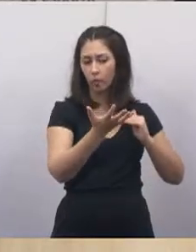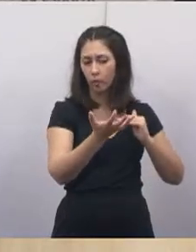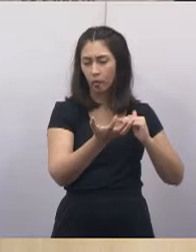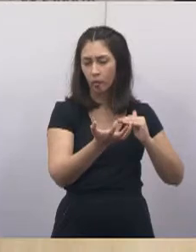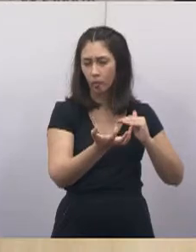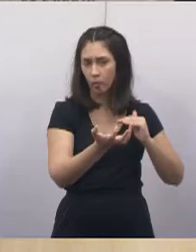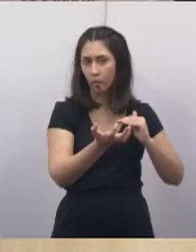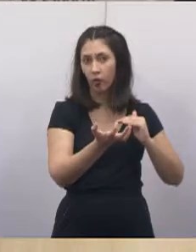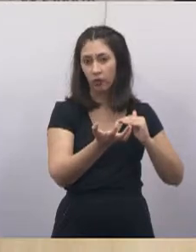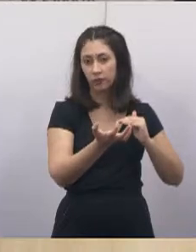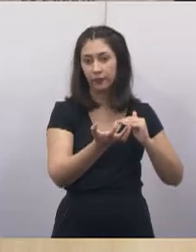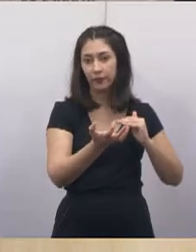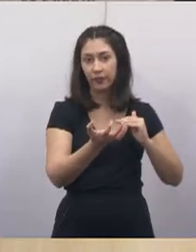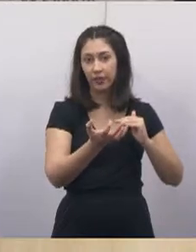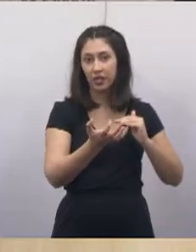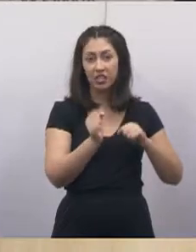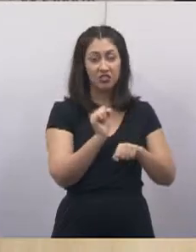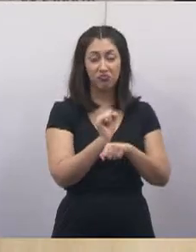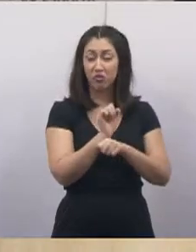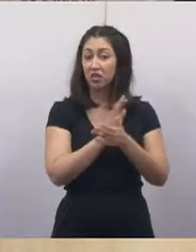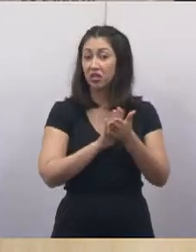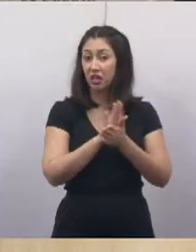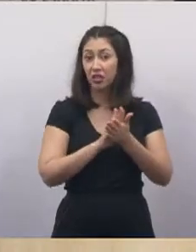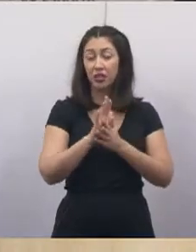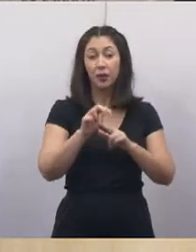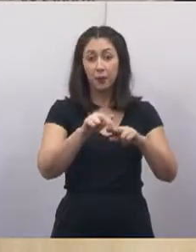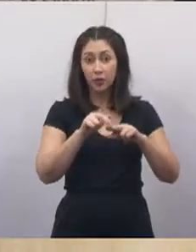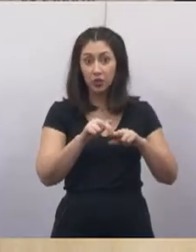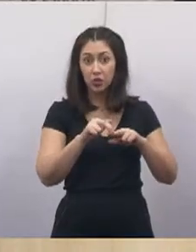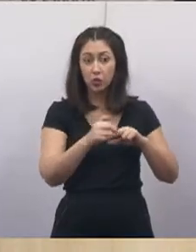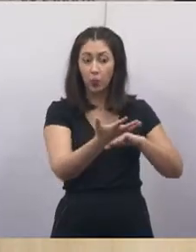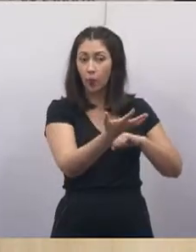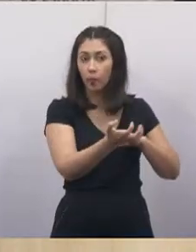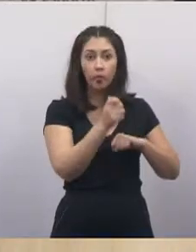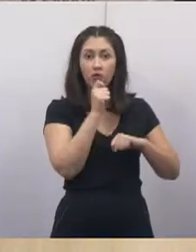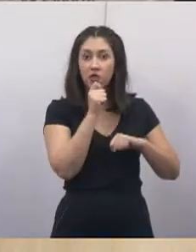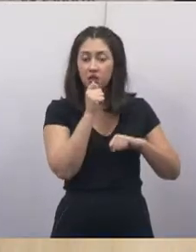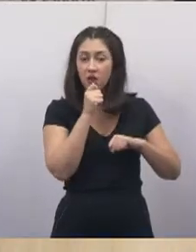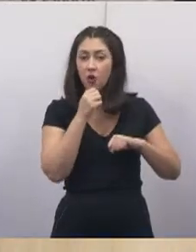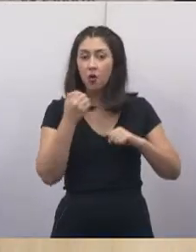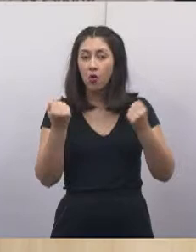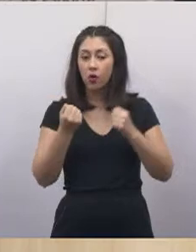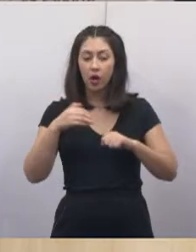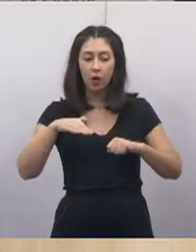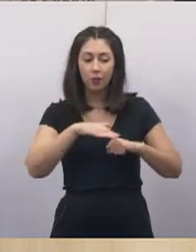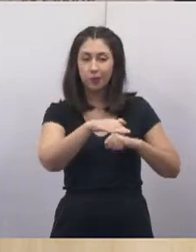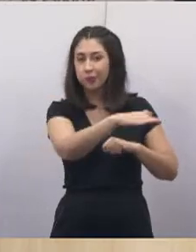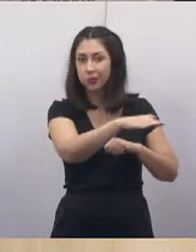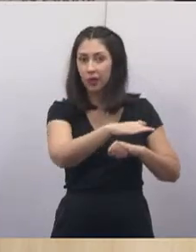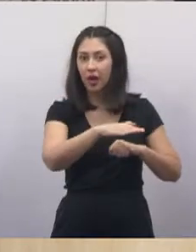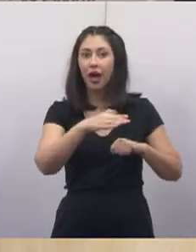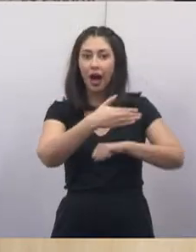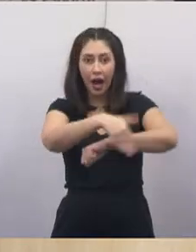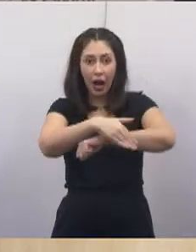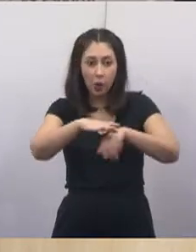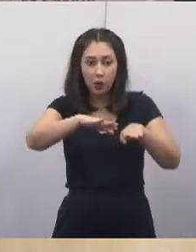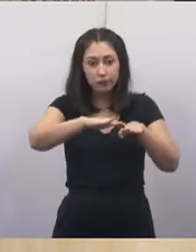corretamente, o que causa novas ondulações e oferece sérios riscos. Vários